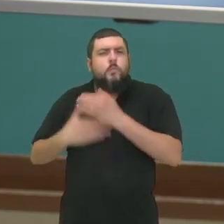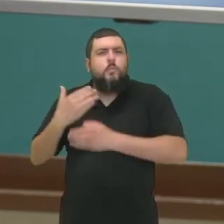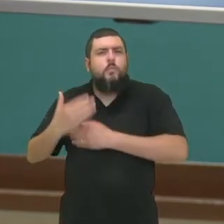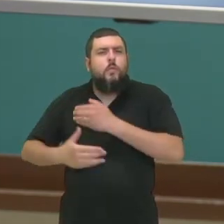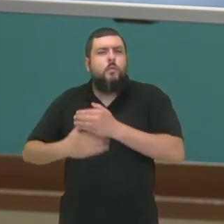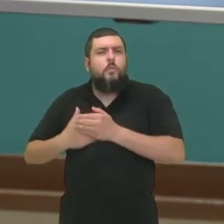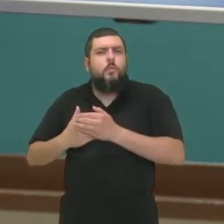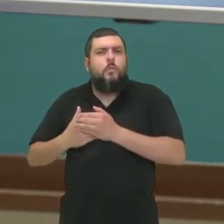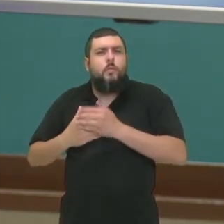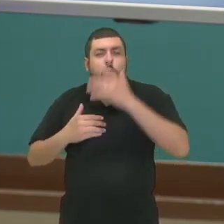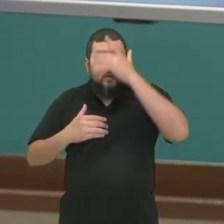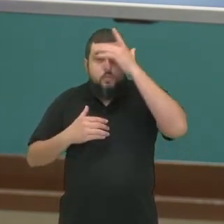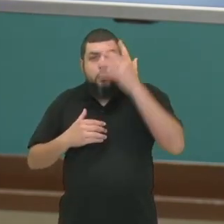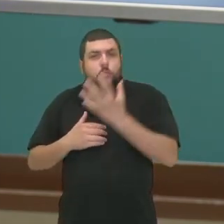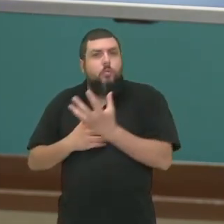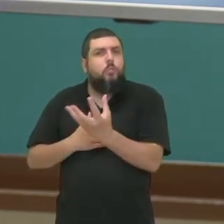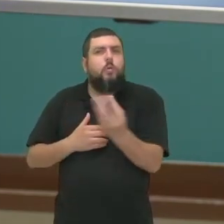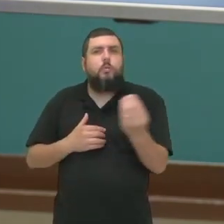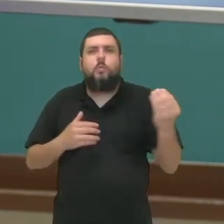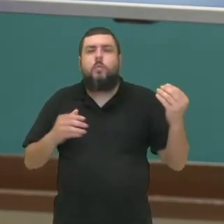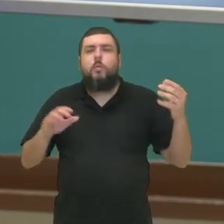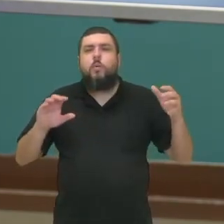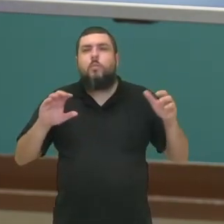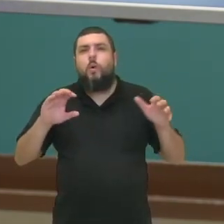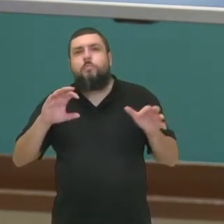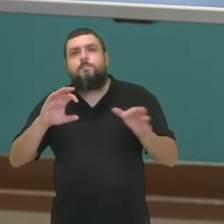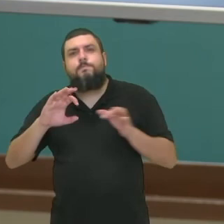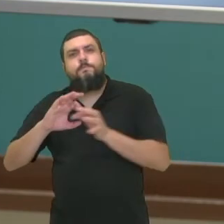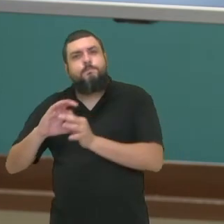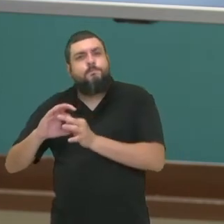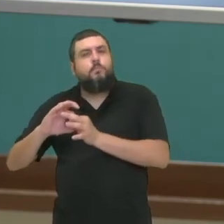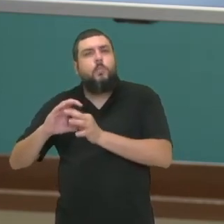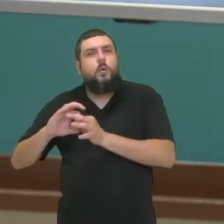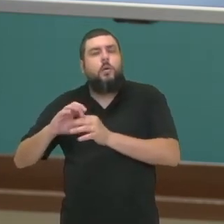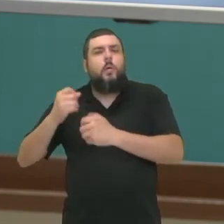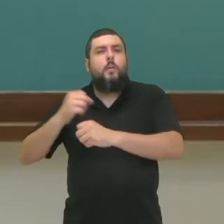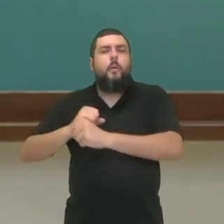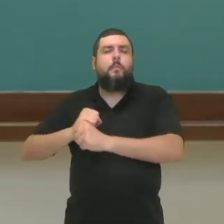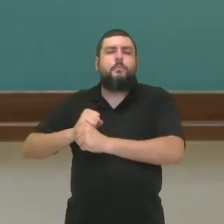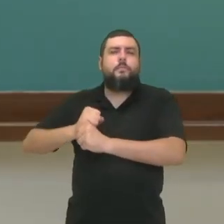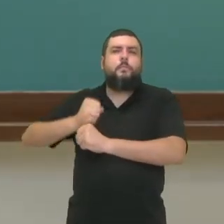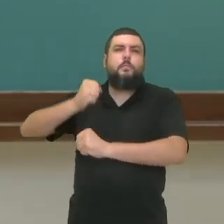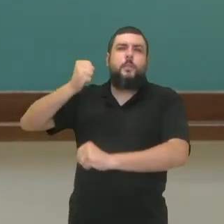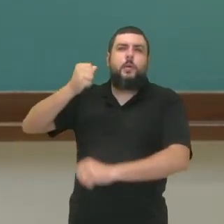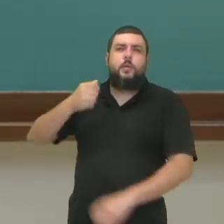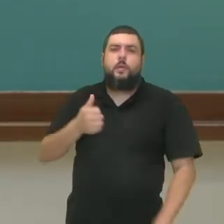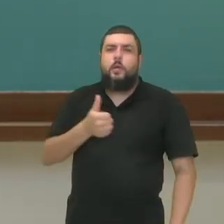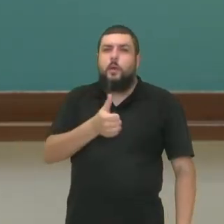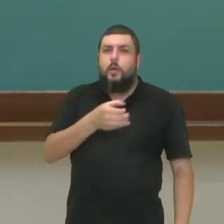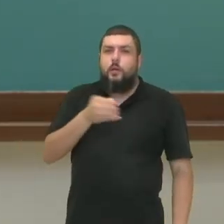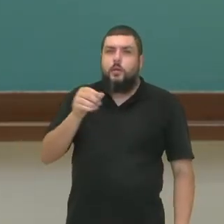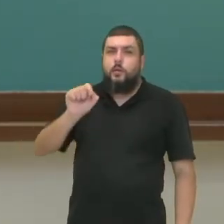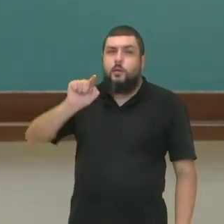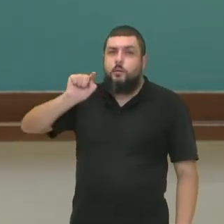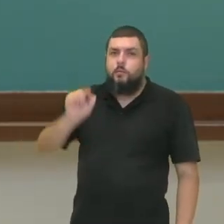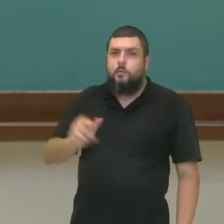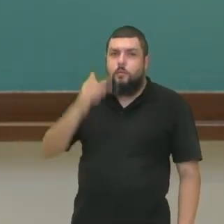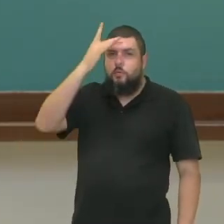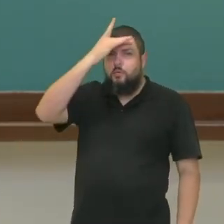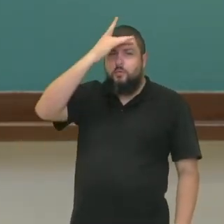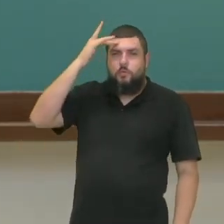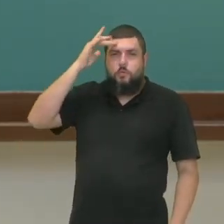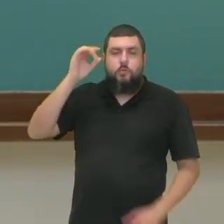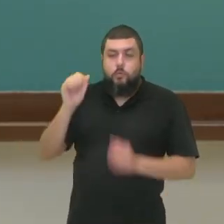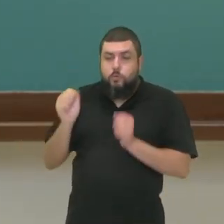eram escravizadas, acabaram aderindo ao movimento de Esparta, até a ponto de chegar a ter mais de 100 mil pessoas